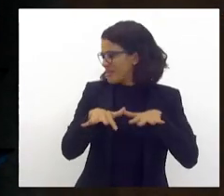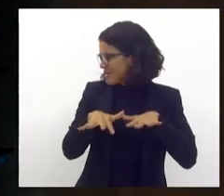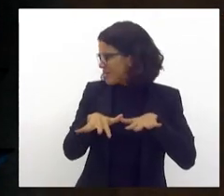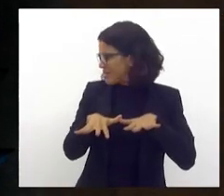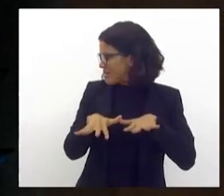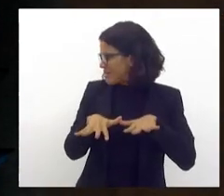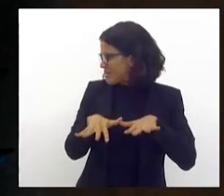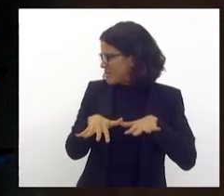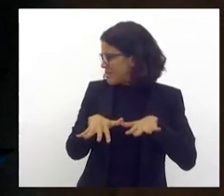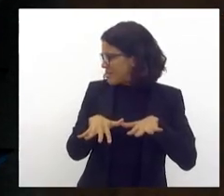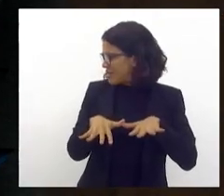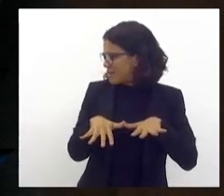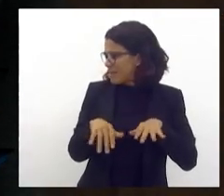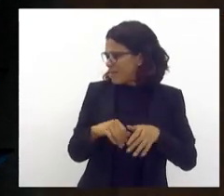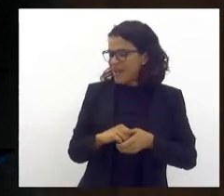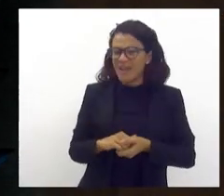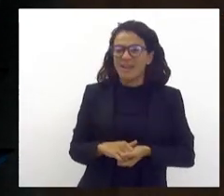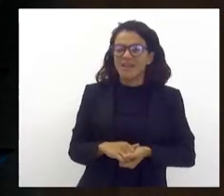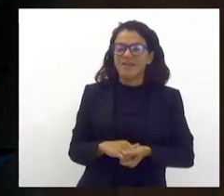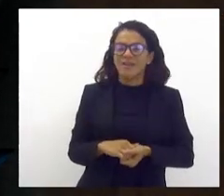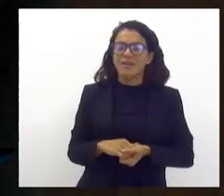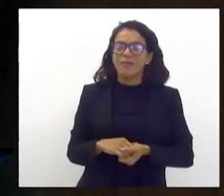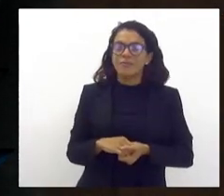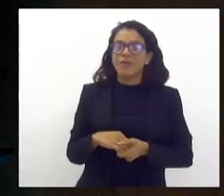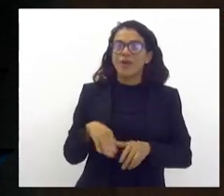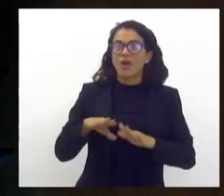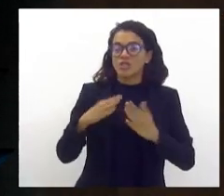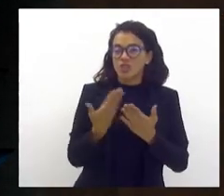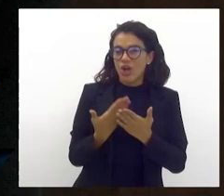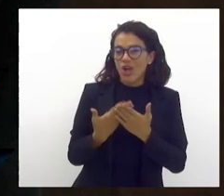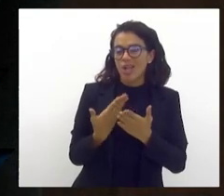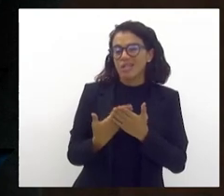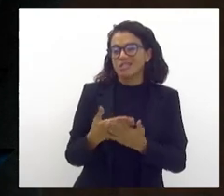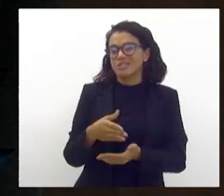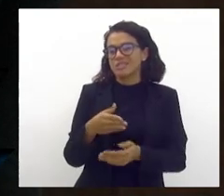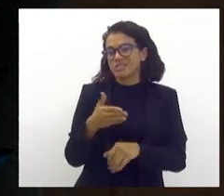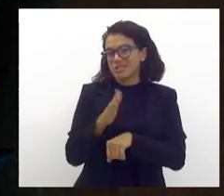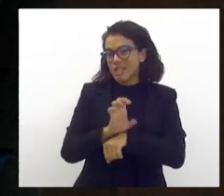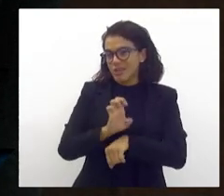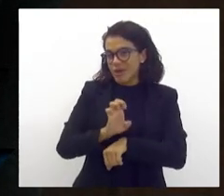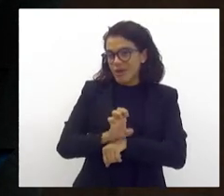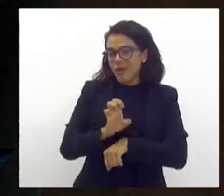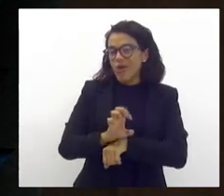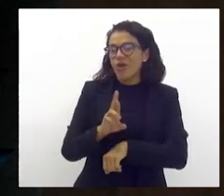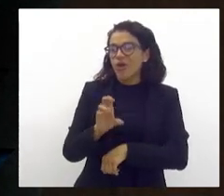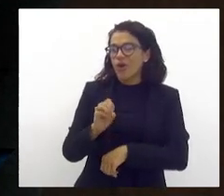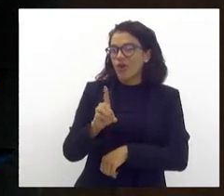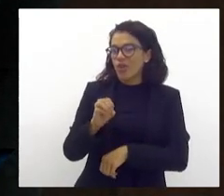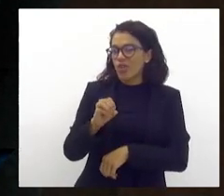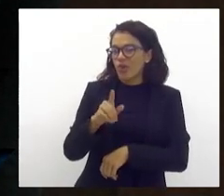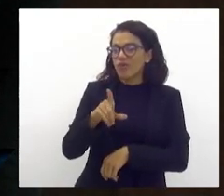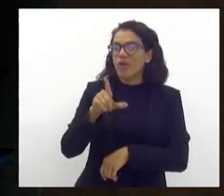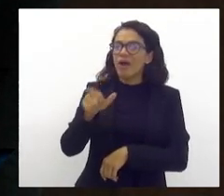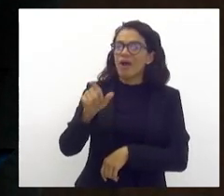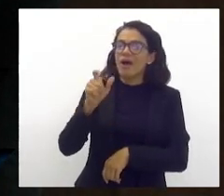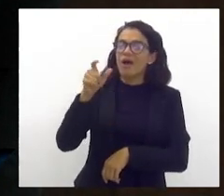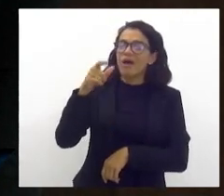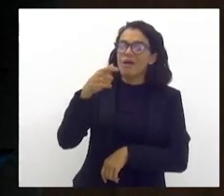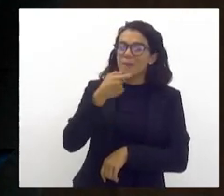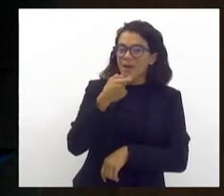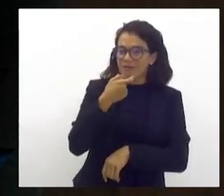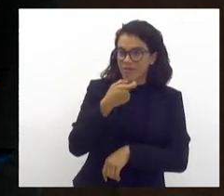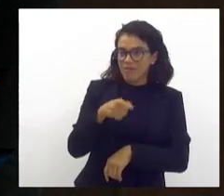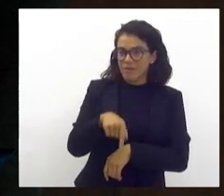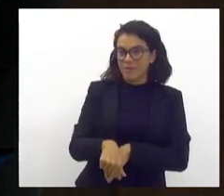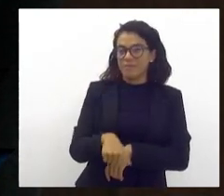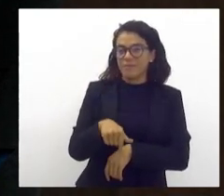e trazer uma situação que está acontecendo com o Colégio Estadual Jornalista Rodolfo Fernandes, que fica na Pavuna, na Metro